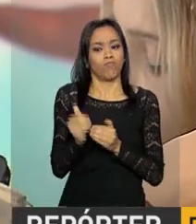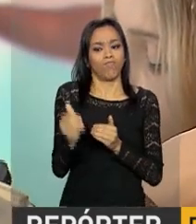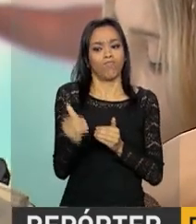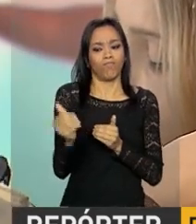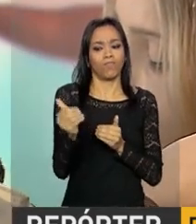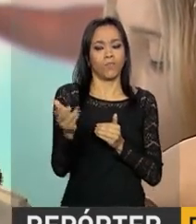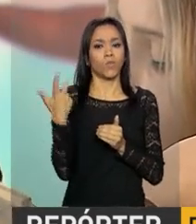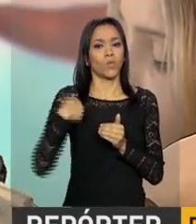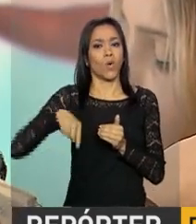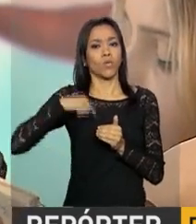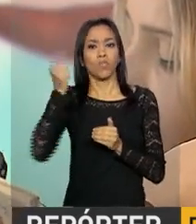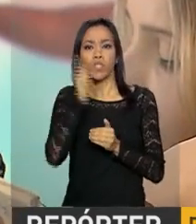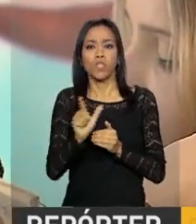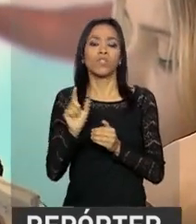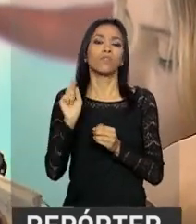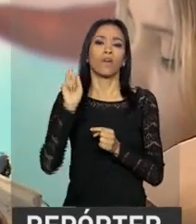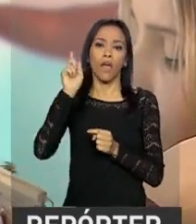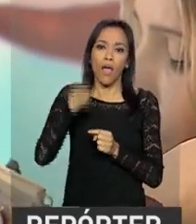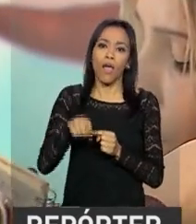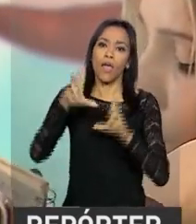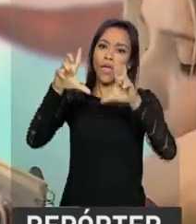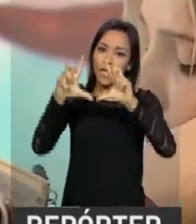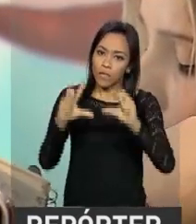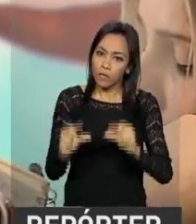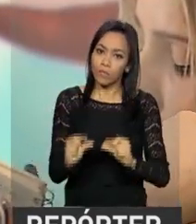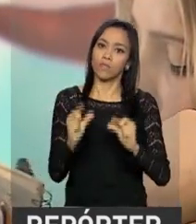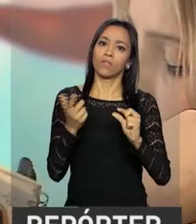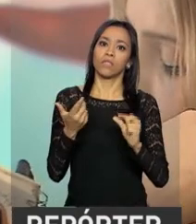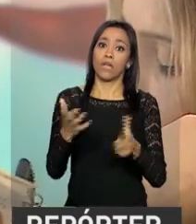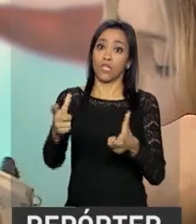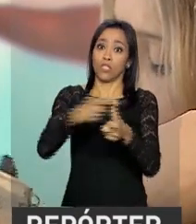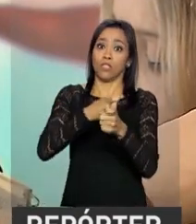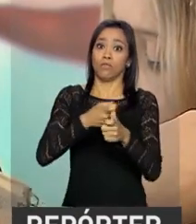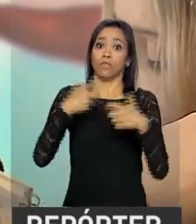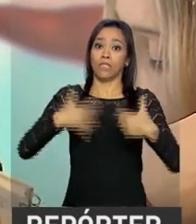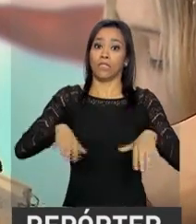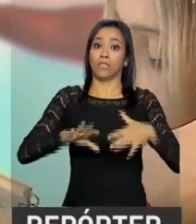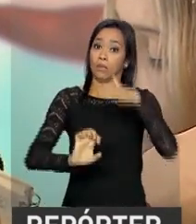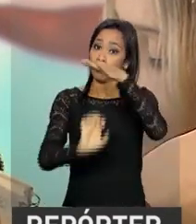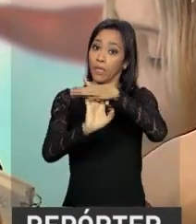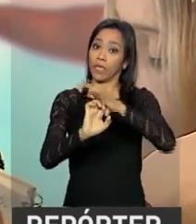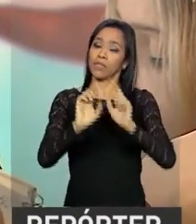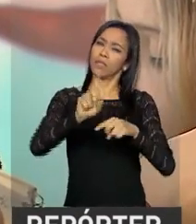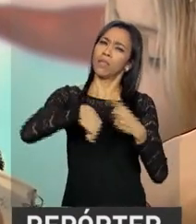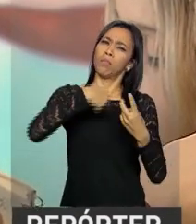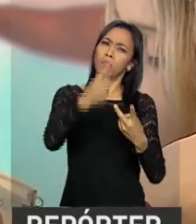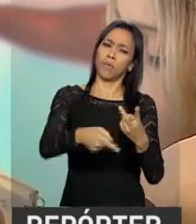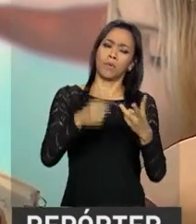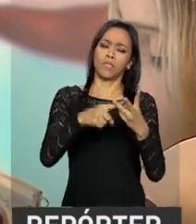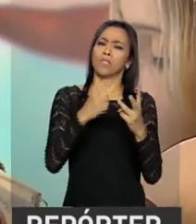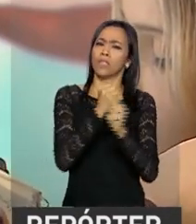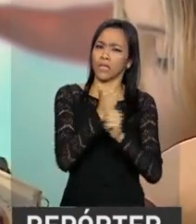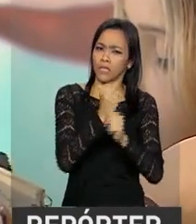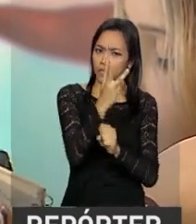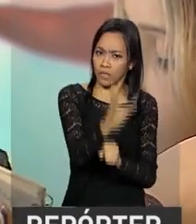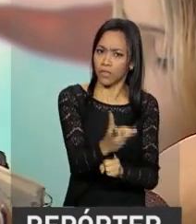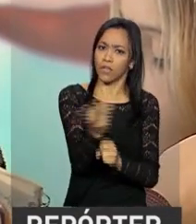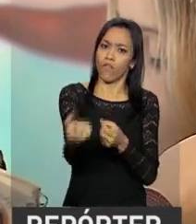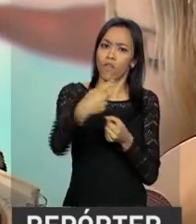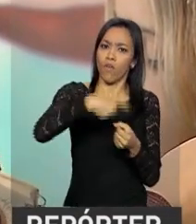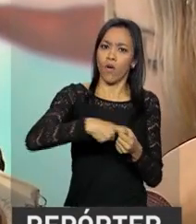nosso objetivo é fazer uma redução mais rápida da dívida da empresa. E depois, nos 3 anos seguintes, a gente volta a